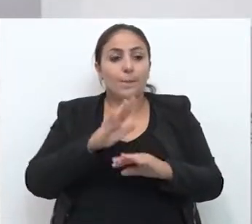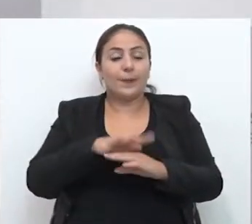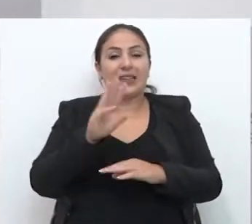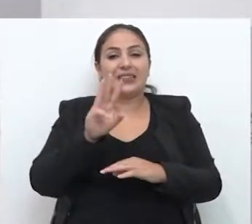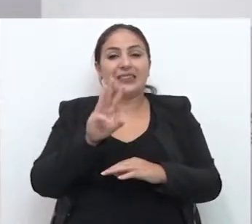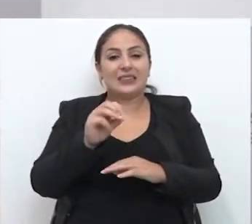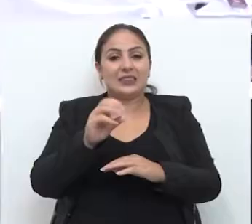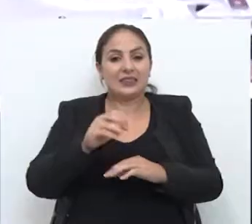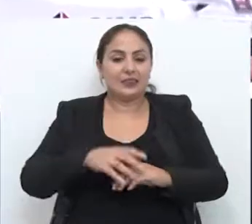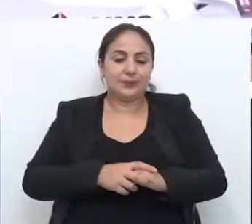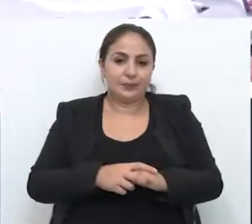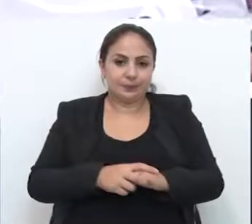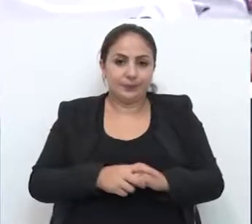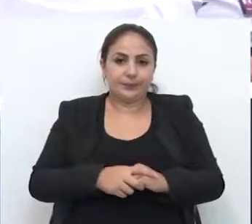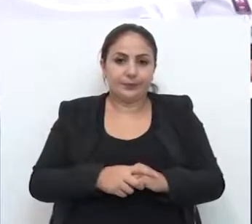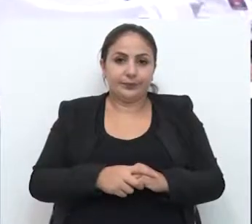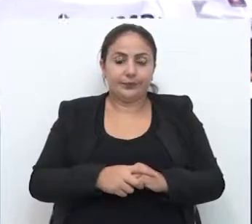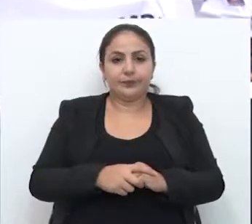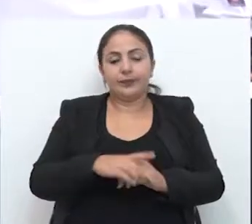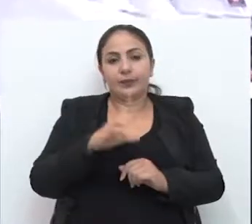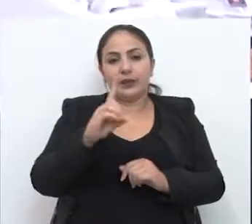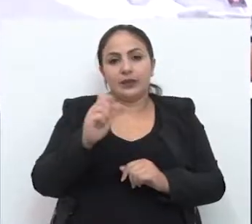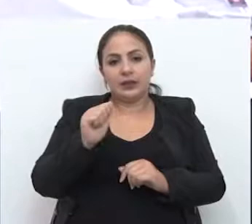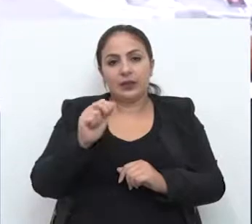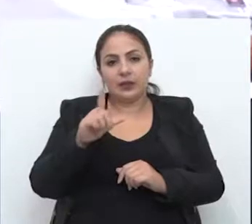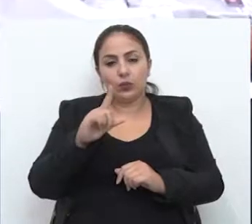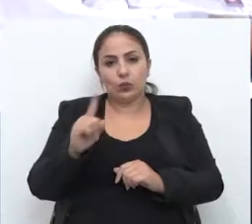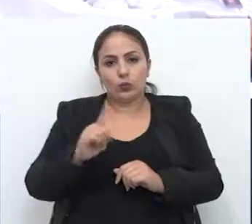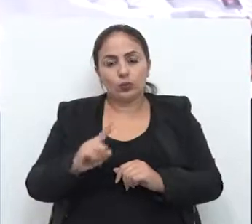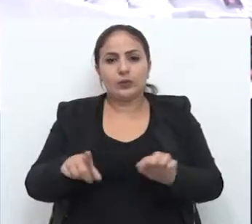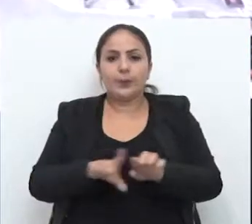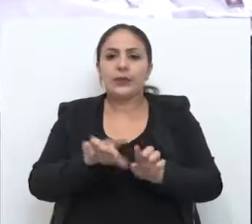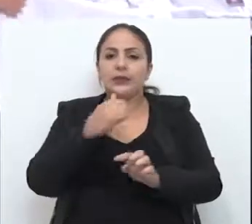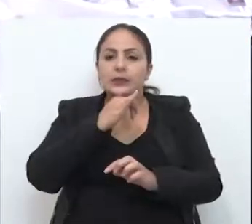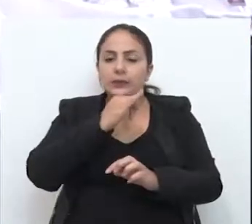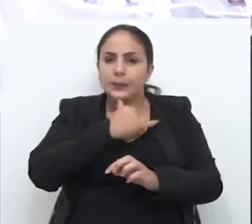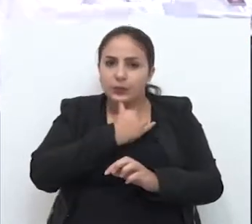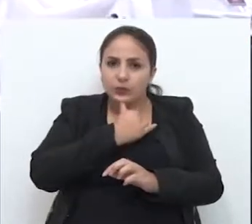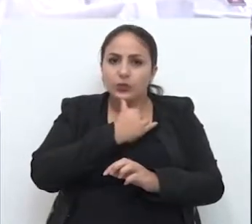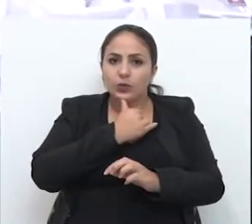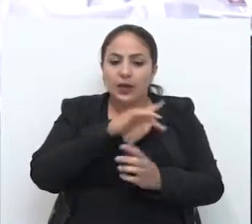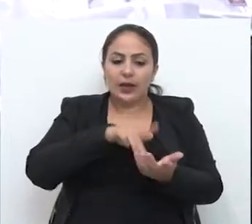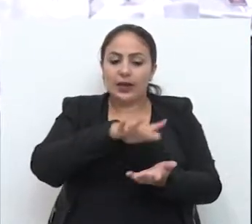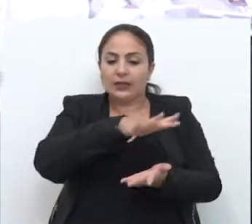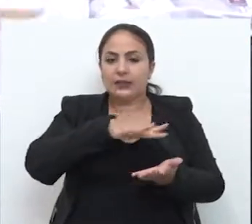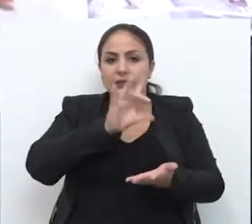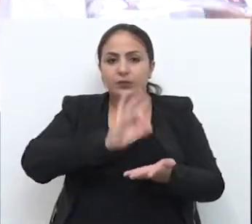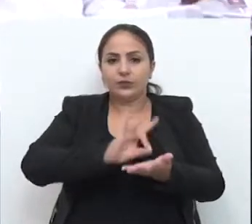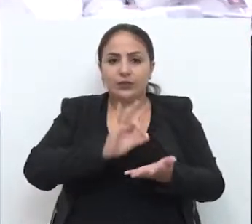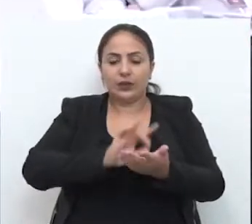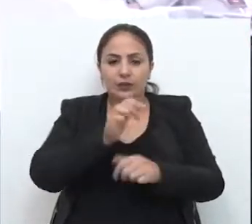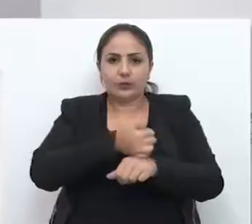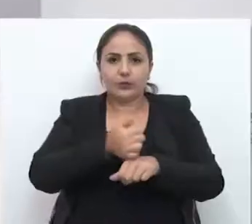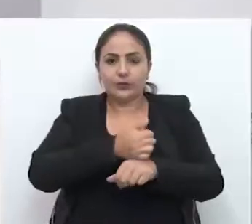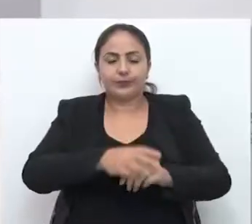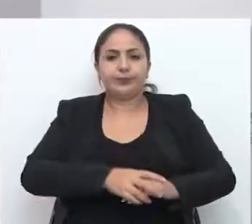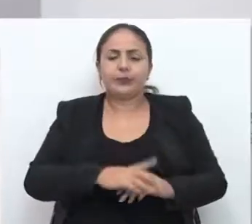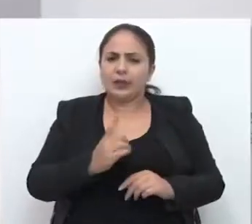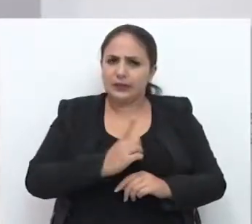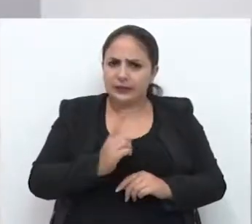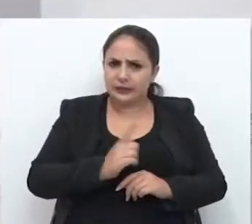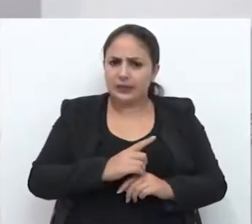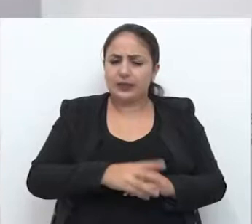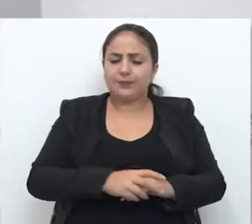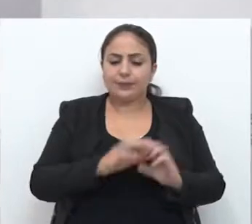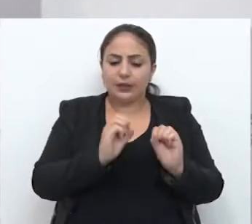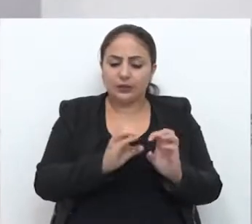30 unidades de educação infantil. Da Luz também lamentou a realidade atual dessas profissionais. Tem assistente de educação